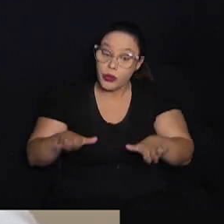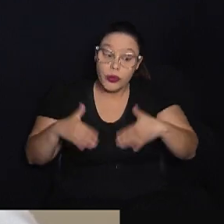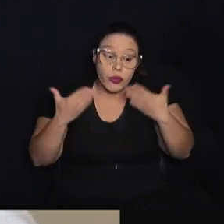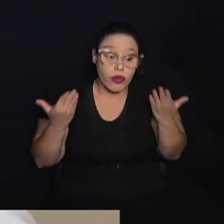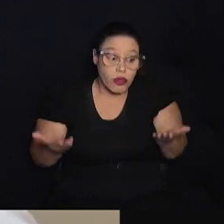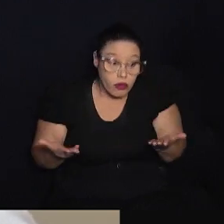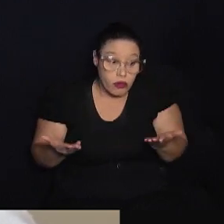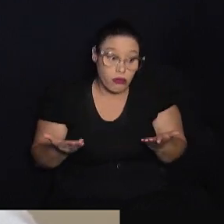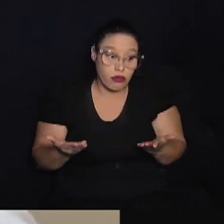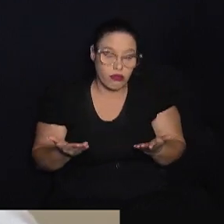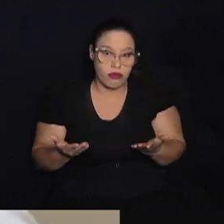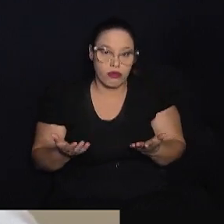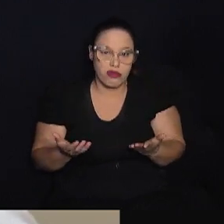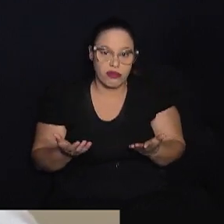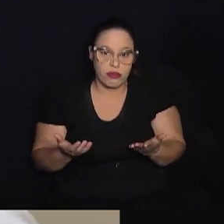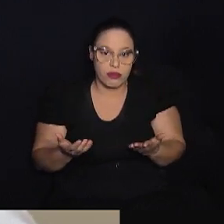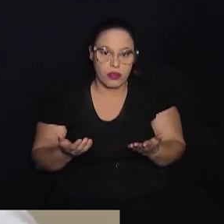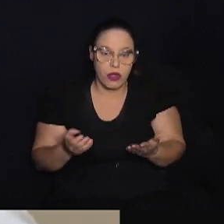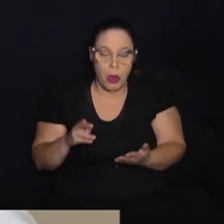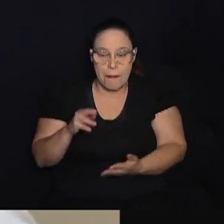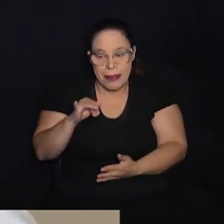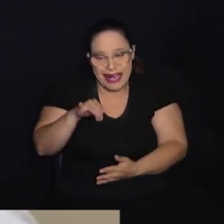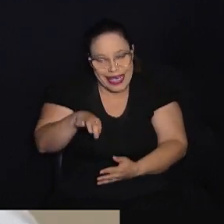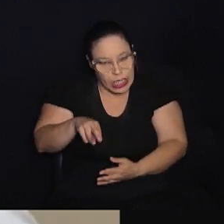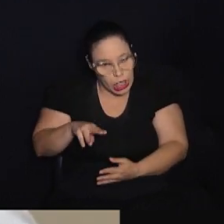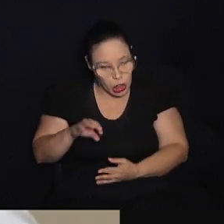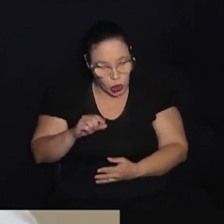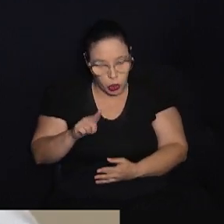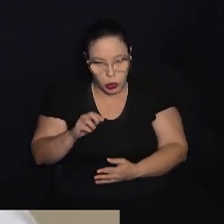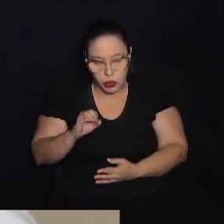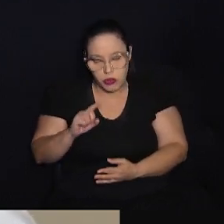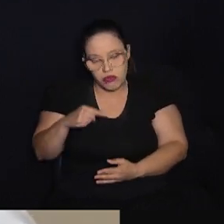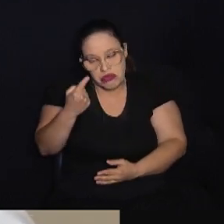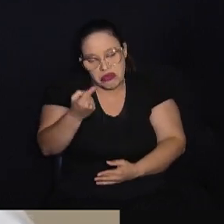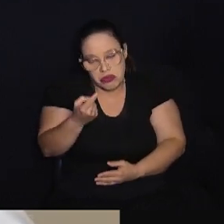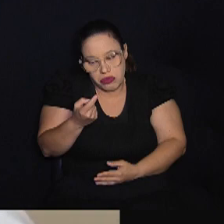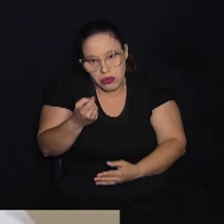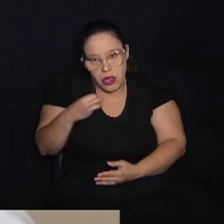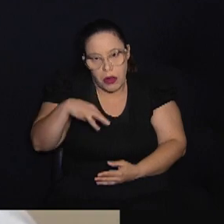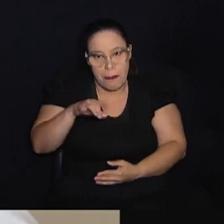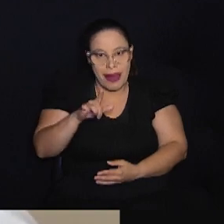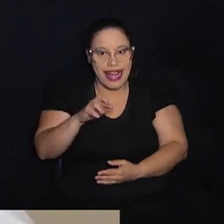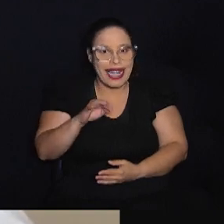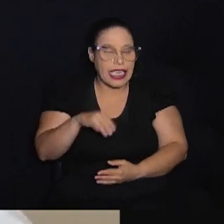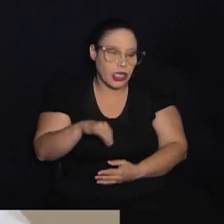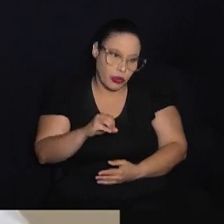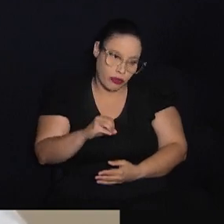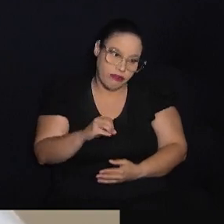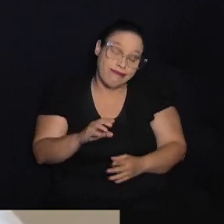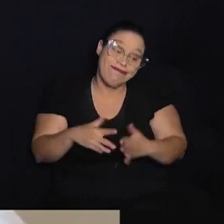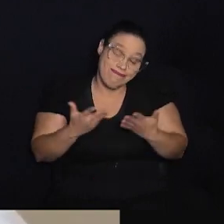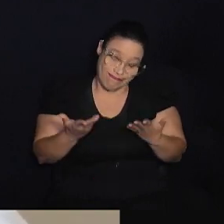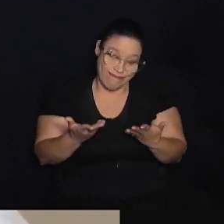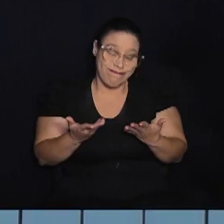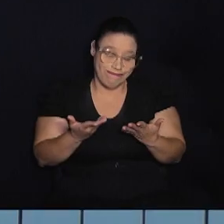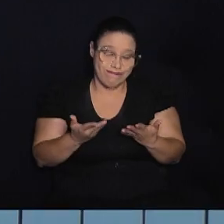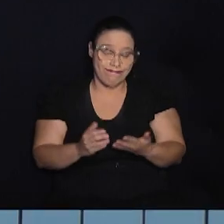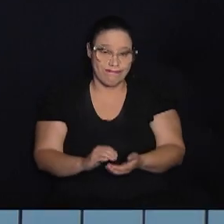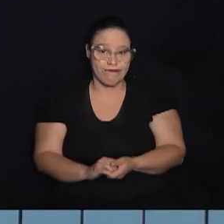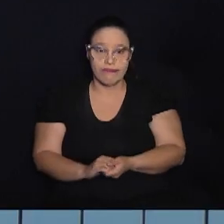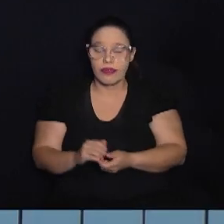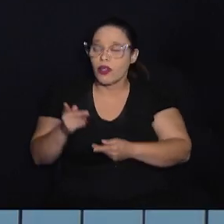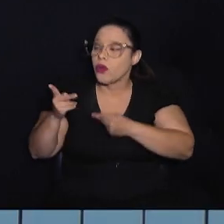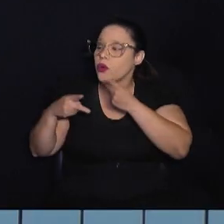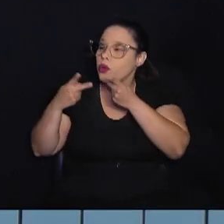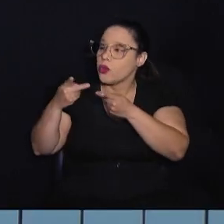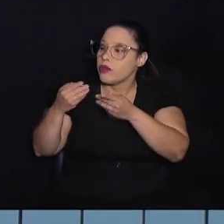acontecendo. Seja ele um processo benigno, que ou alguma outra patologia, ou o tumor propriamente dito. Até gostaria